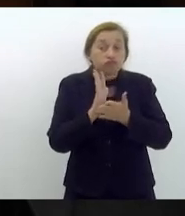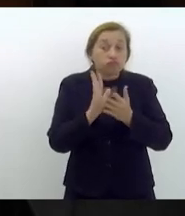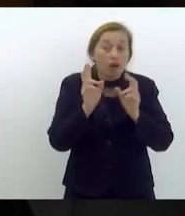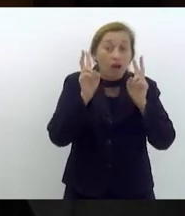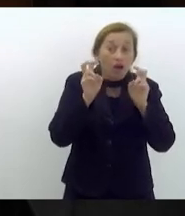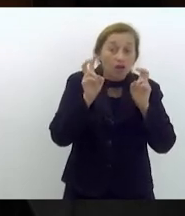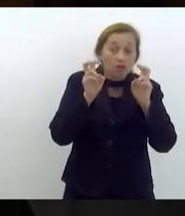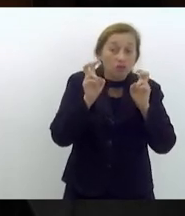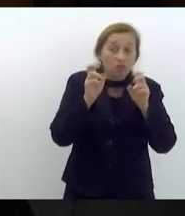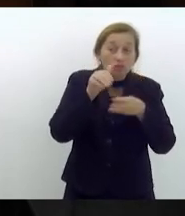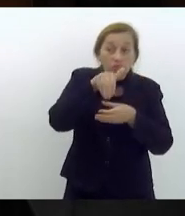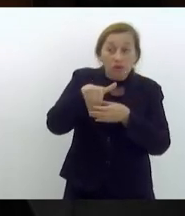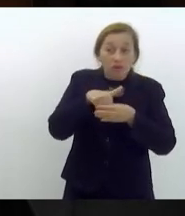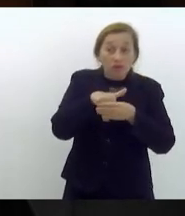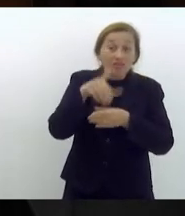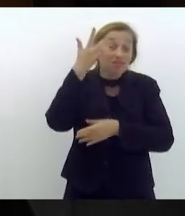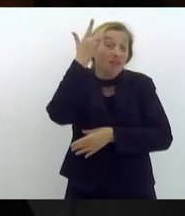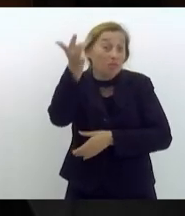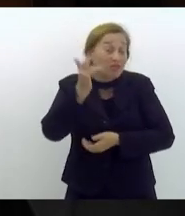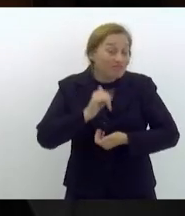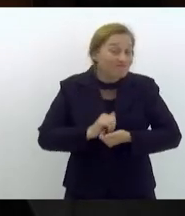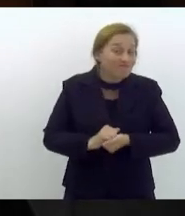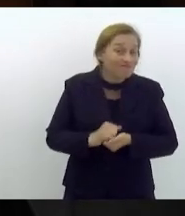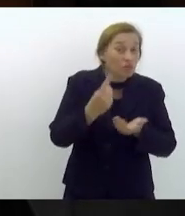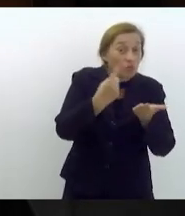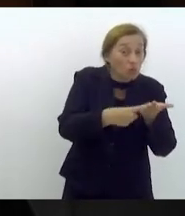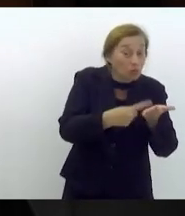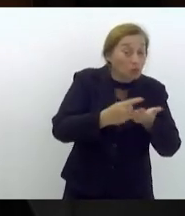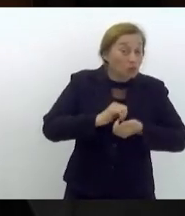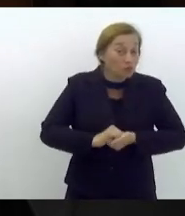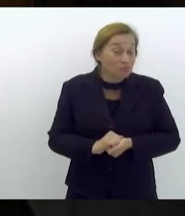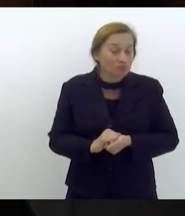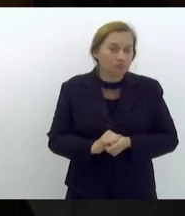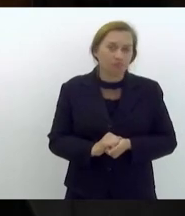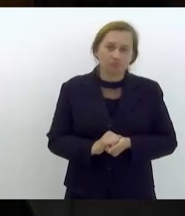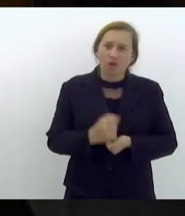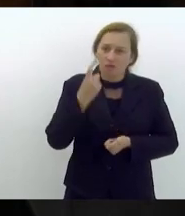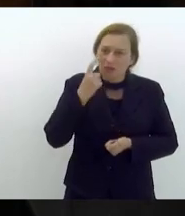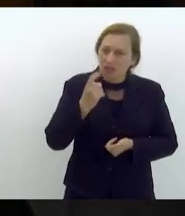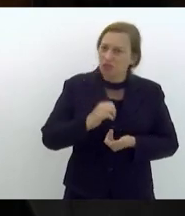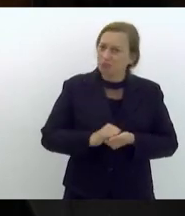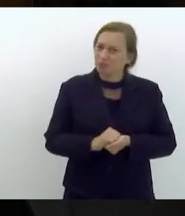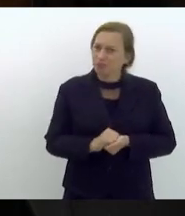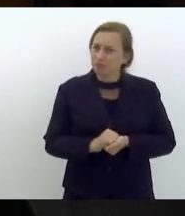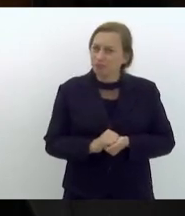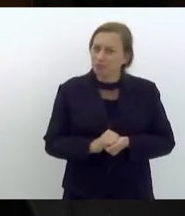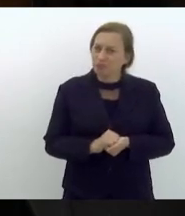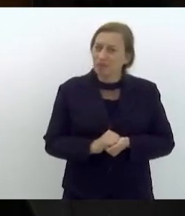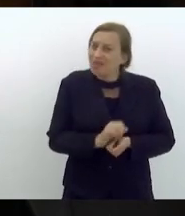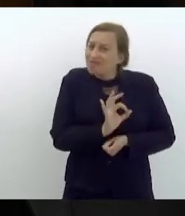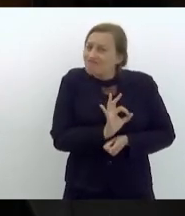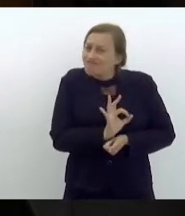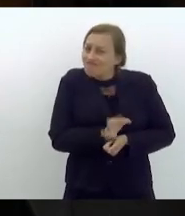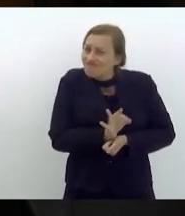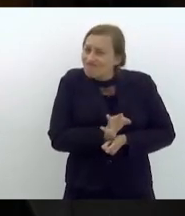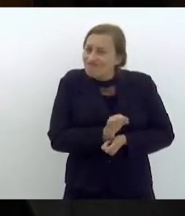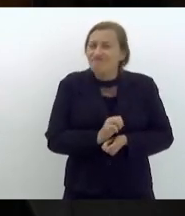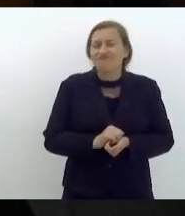para a votação de amanhã olha subitamente